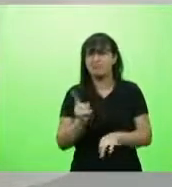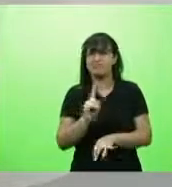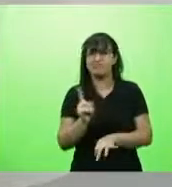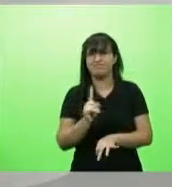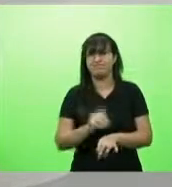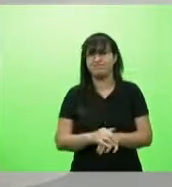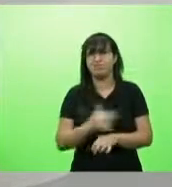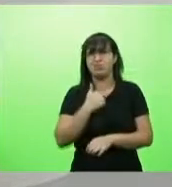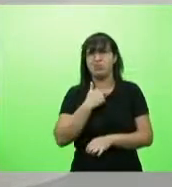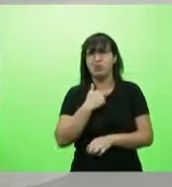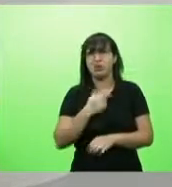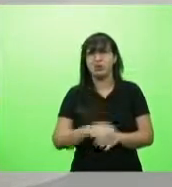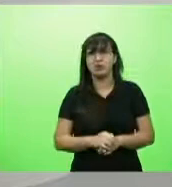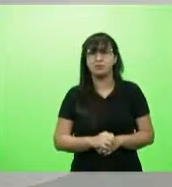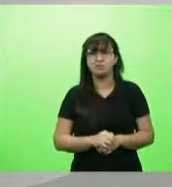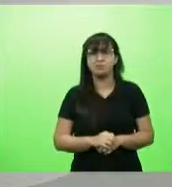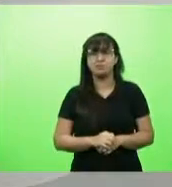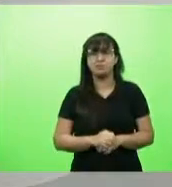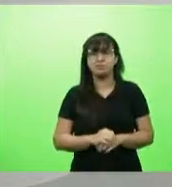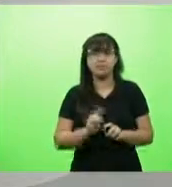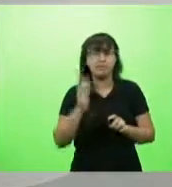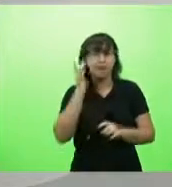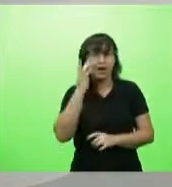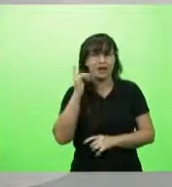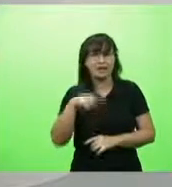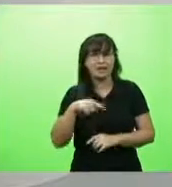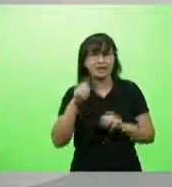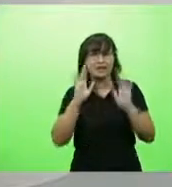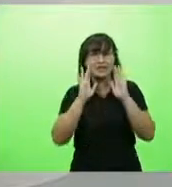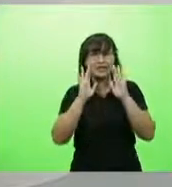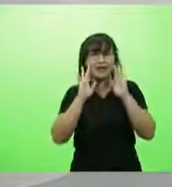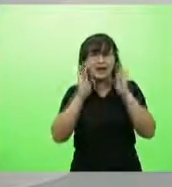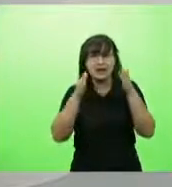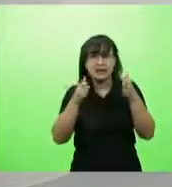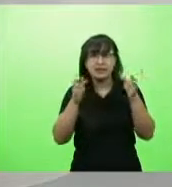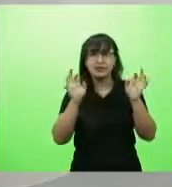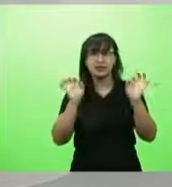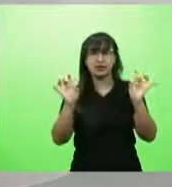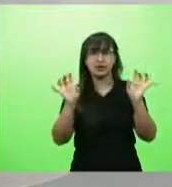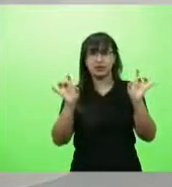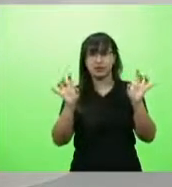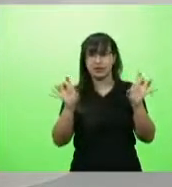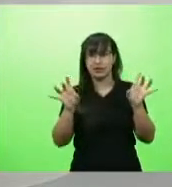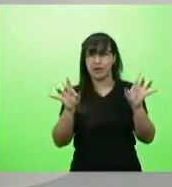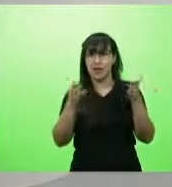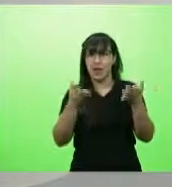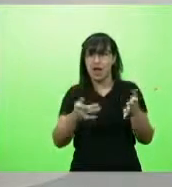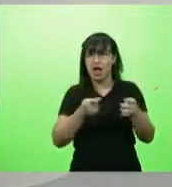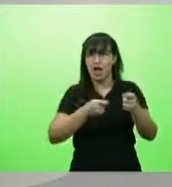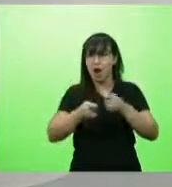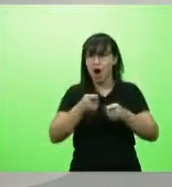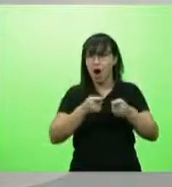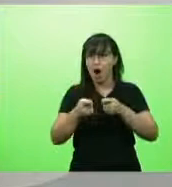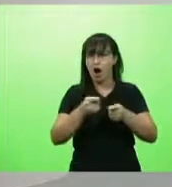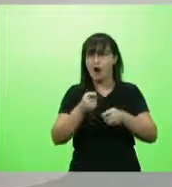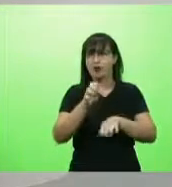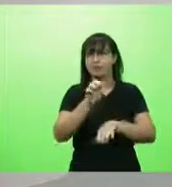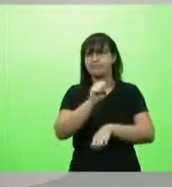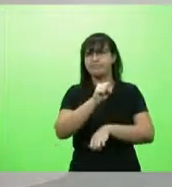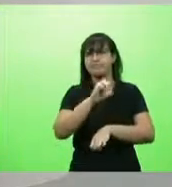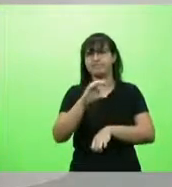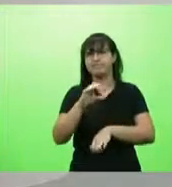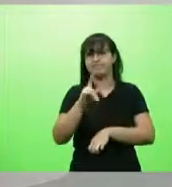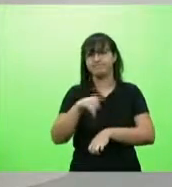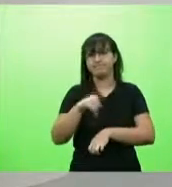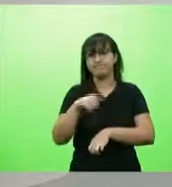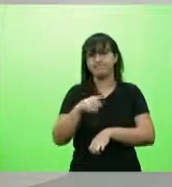temos, deputado Berlanda, que ter um olhar especial à microeconomia catarinense, que é a mais prejudicada quando